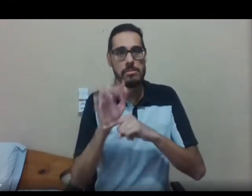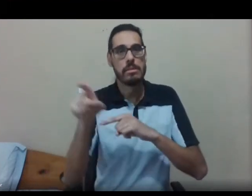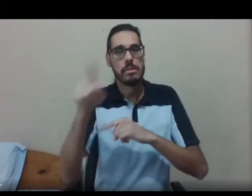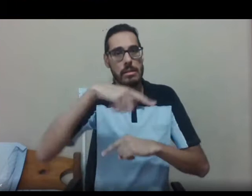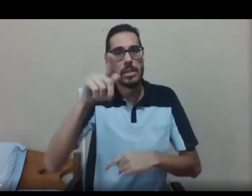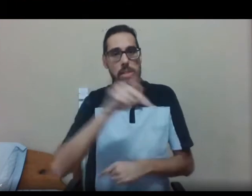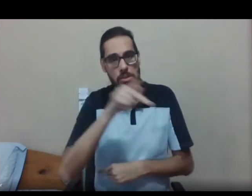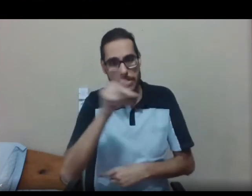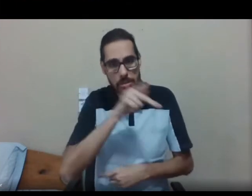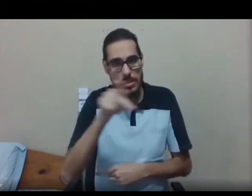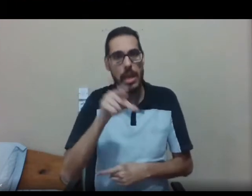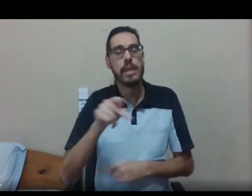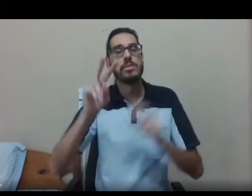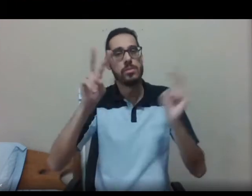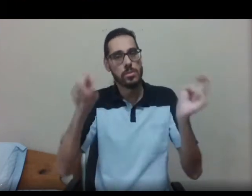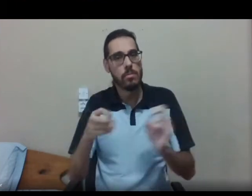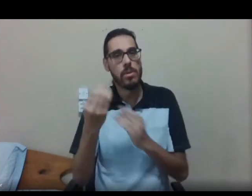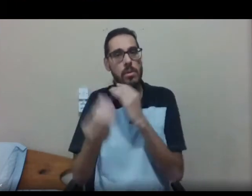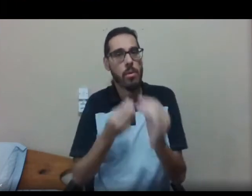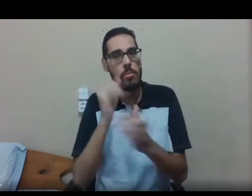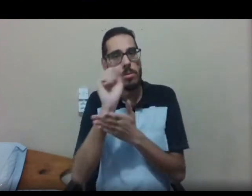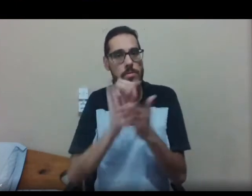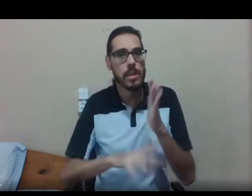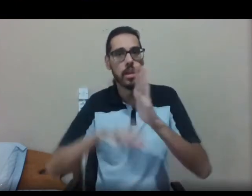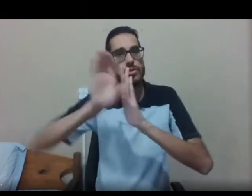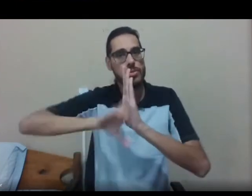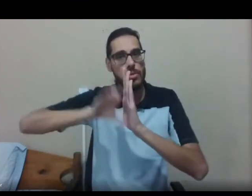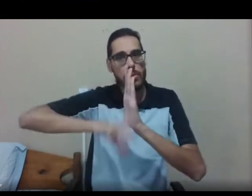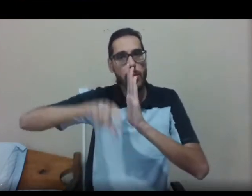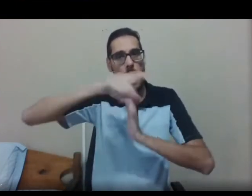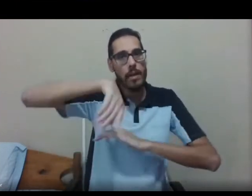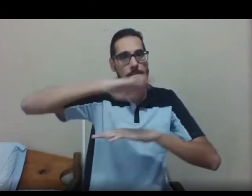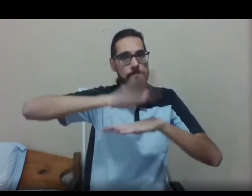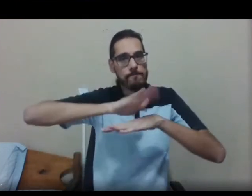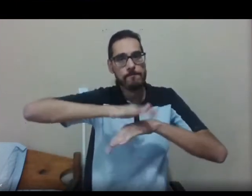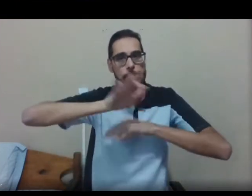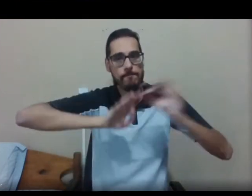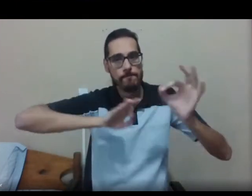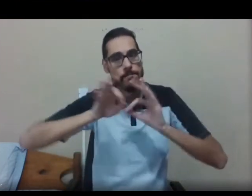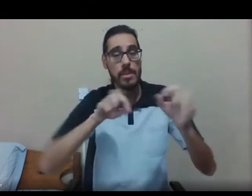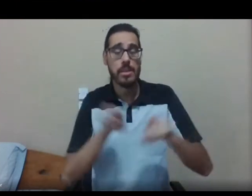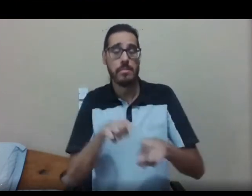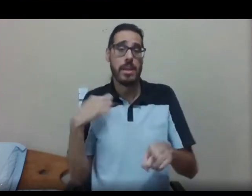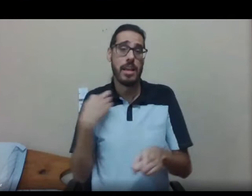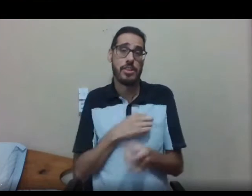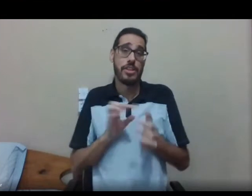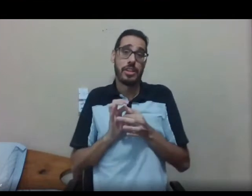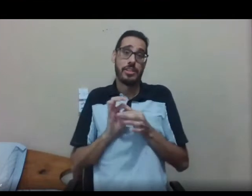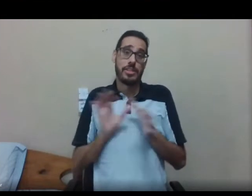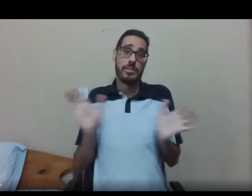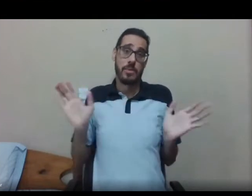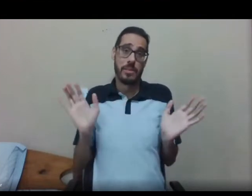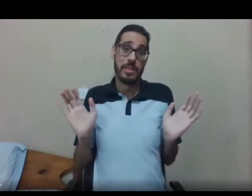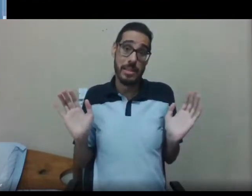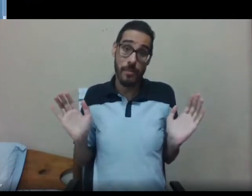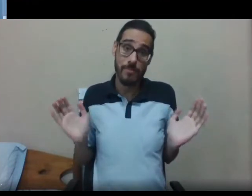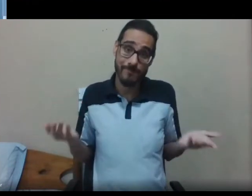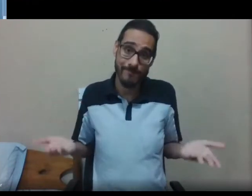acompanhá-los, né, e assessorá-los da melhor forma possível, tá bom? Então eu encerro aqui a minha apresentação.